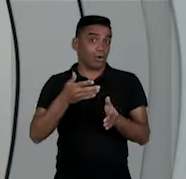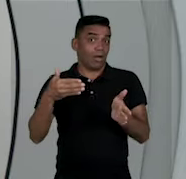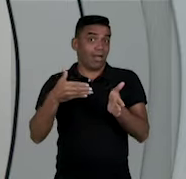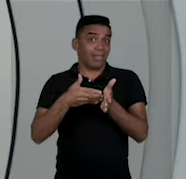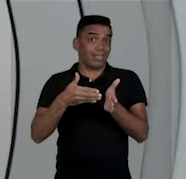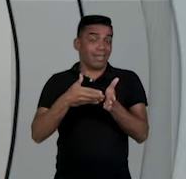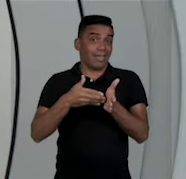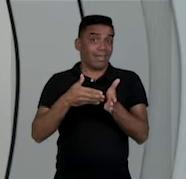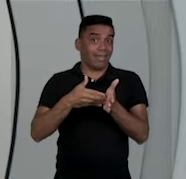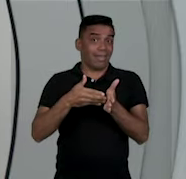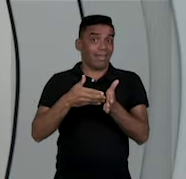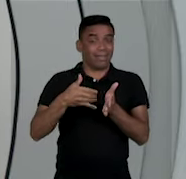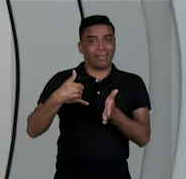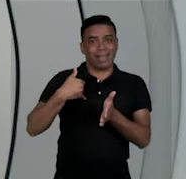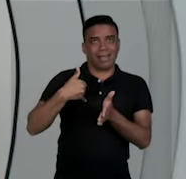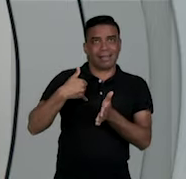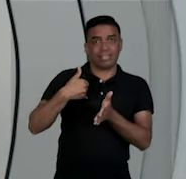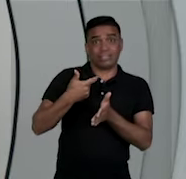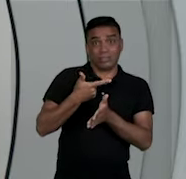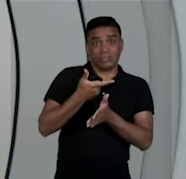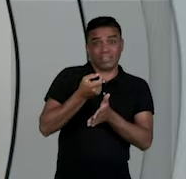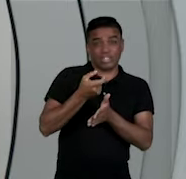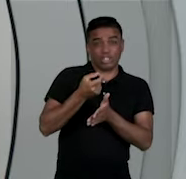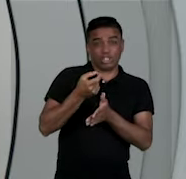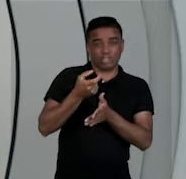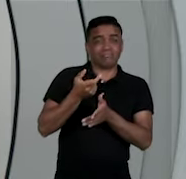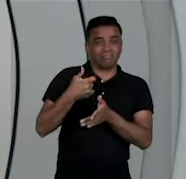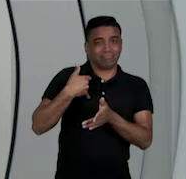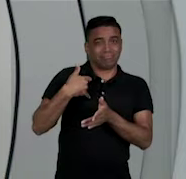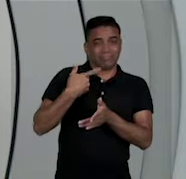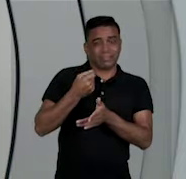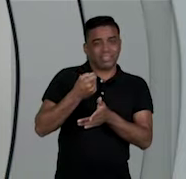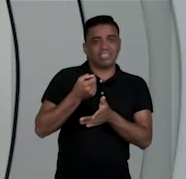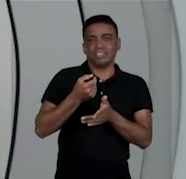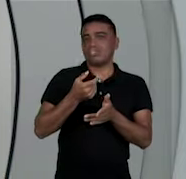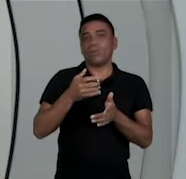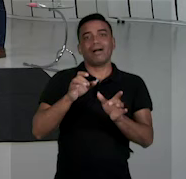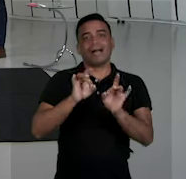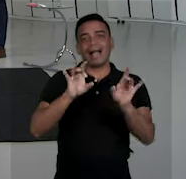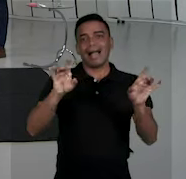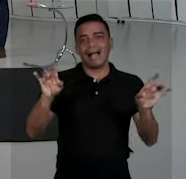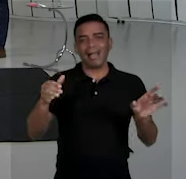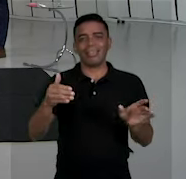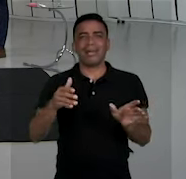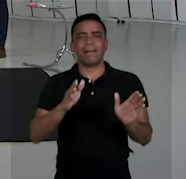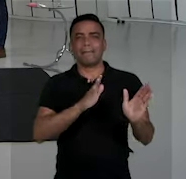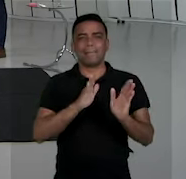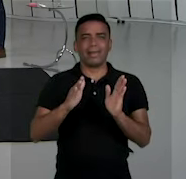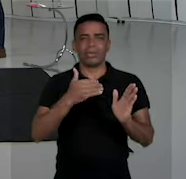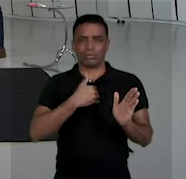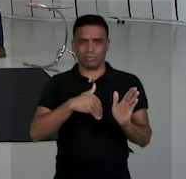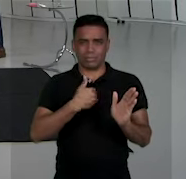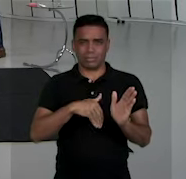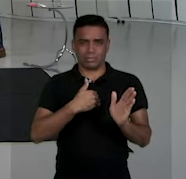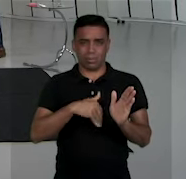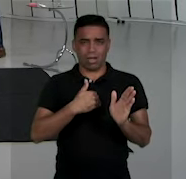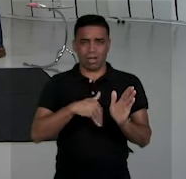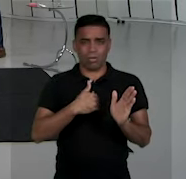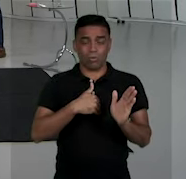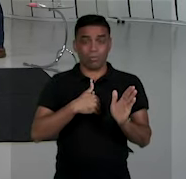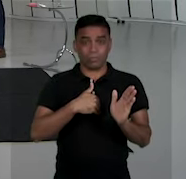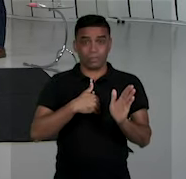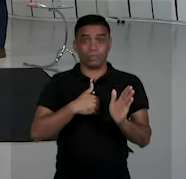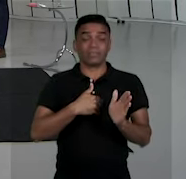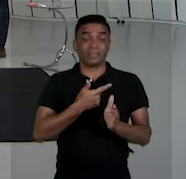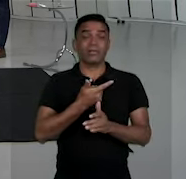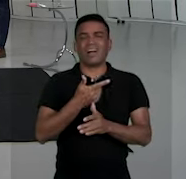Isso aí, essa chance é de 25% a cada ciclo menstrual. Quantos anos? Até os 20 anos. É mesmo? A partir